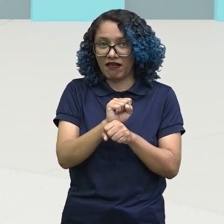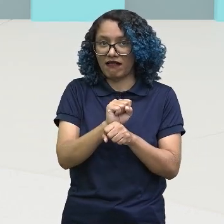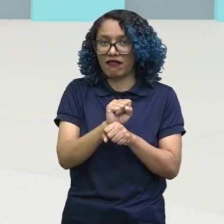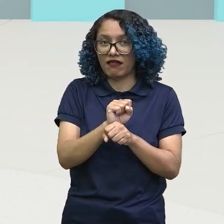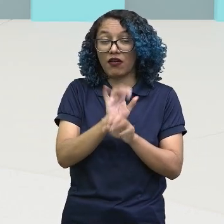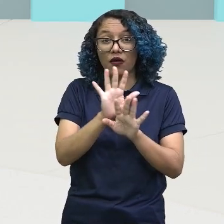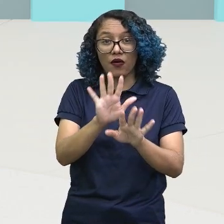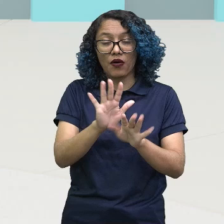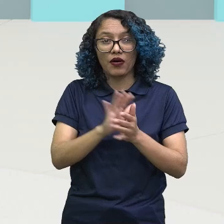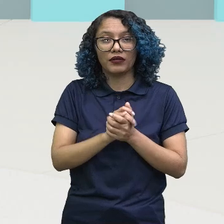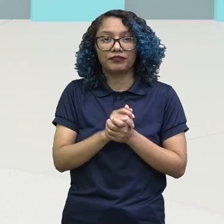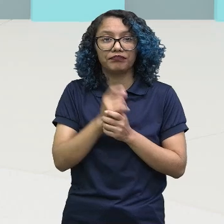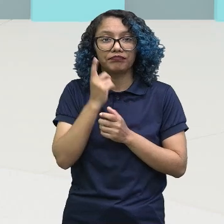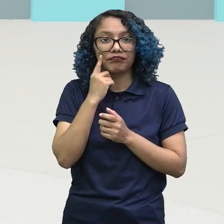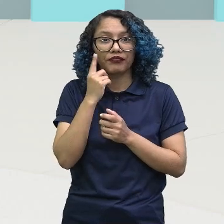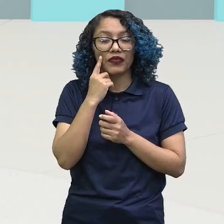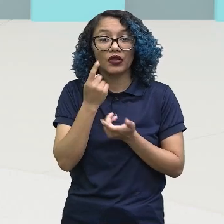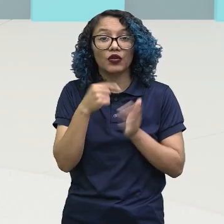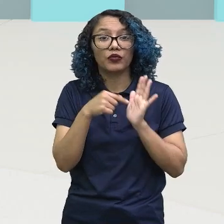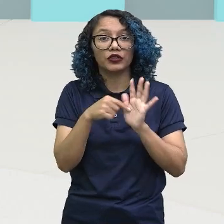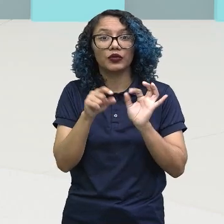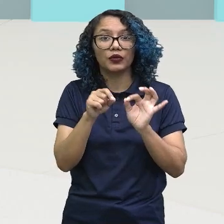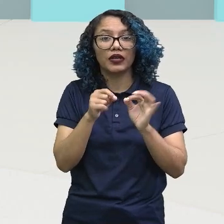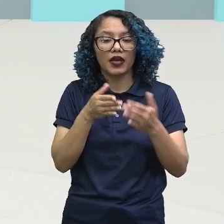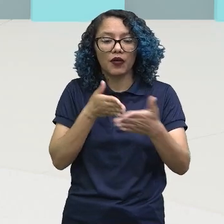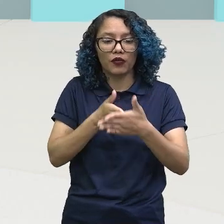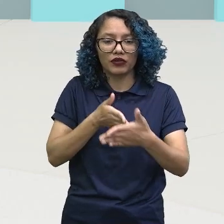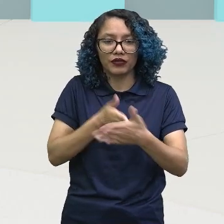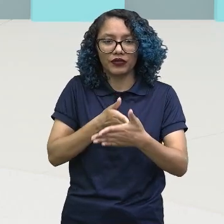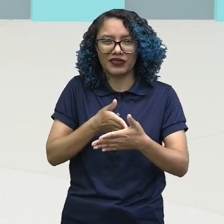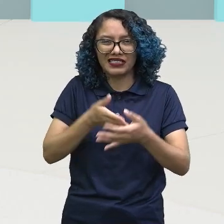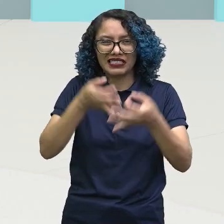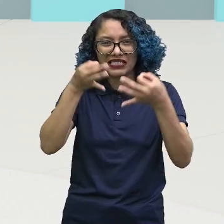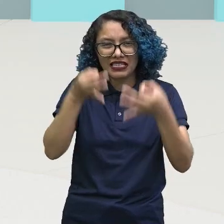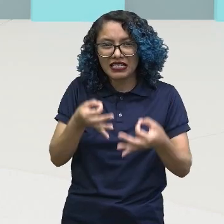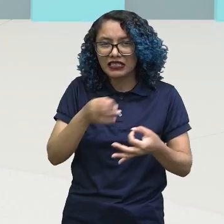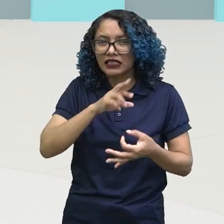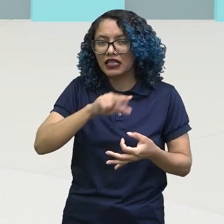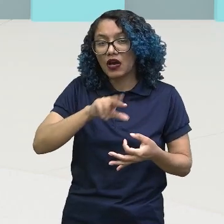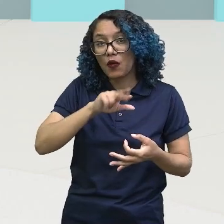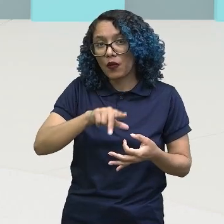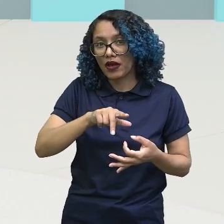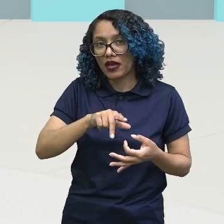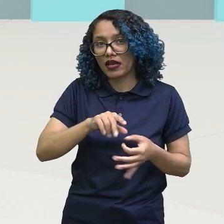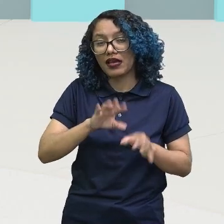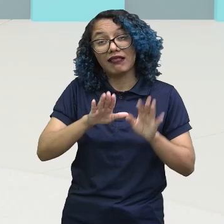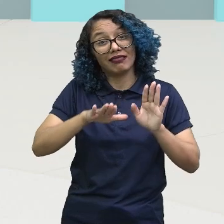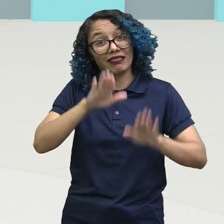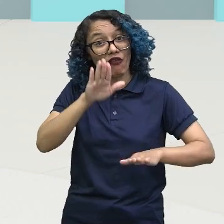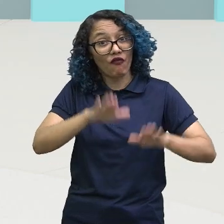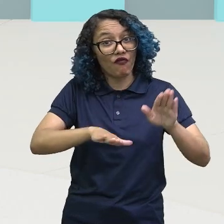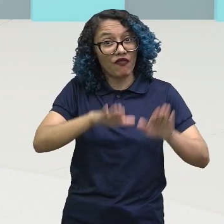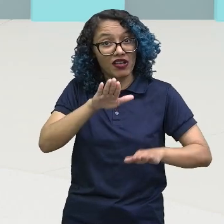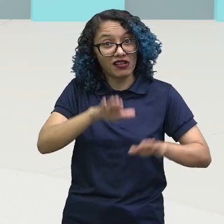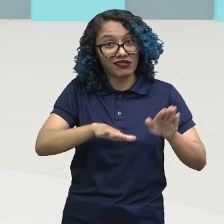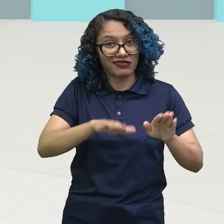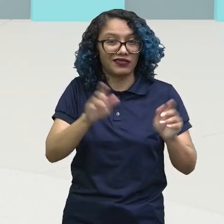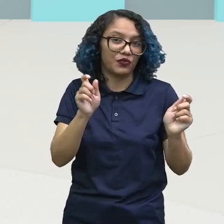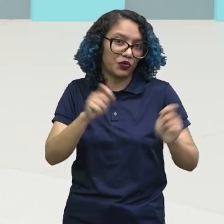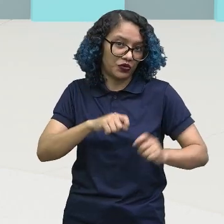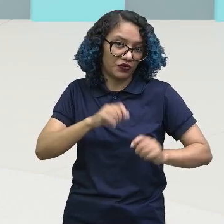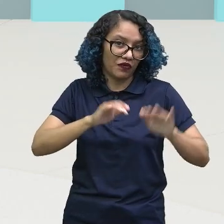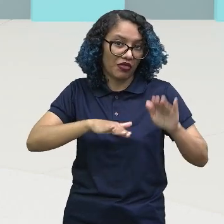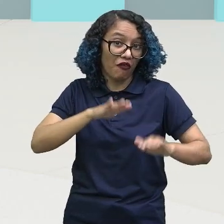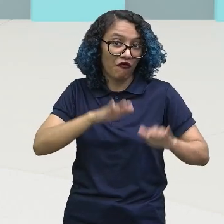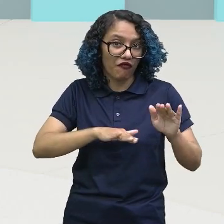que eu estou dando uma circunstância, uma barreira. Não é certeza de que a Milena vai sair da dieta. Ela pode sair, é uma